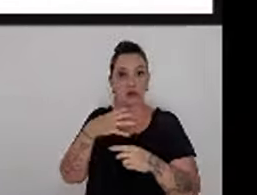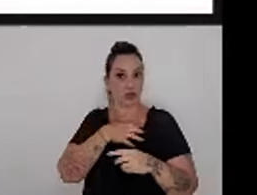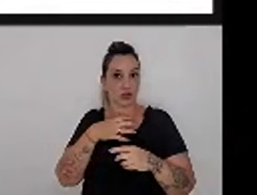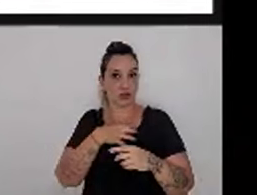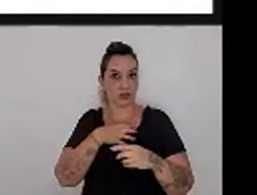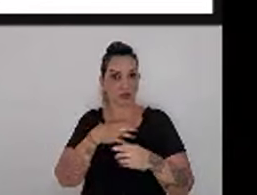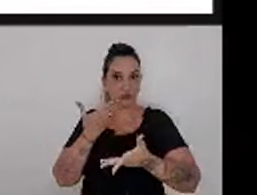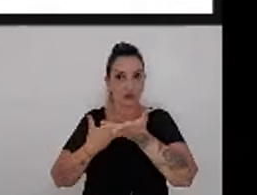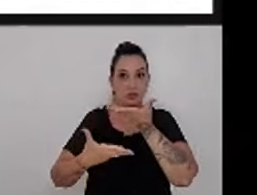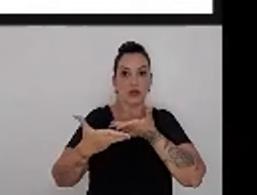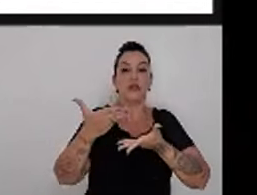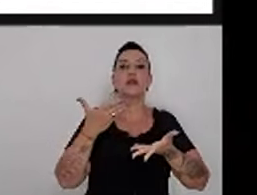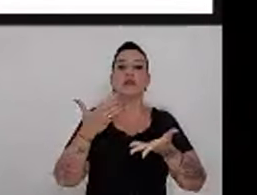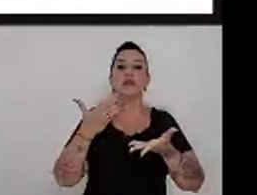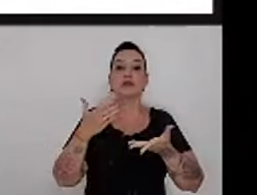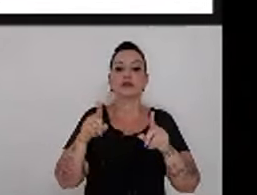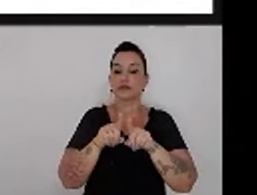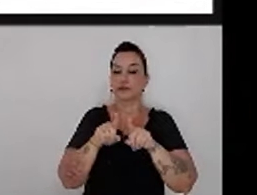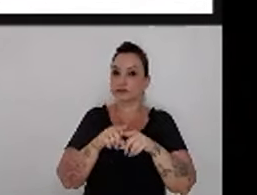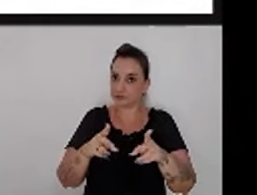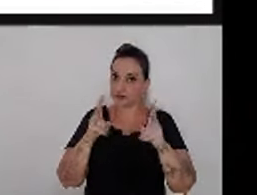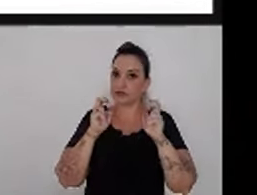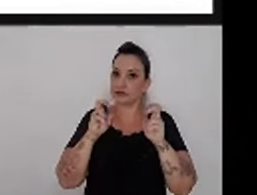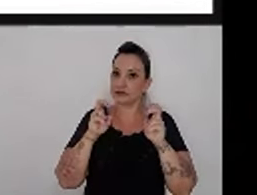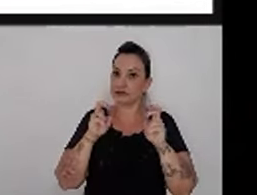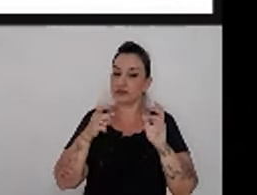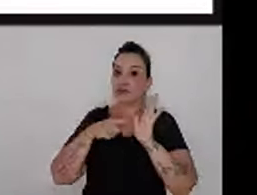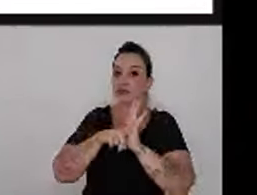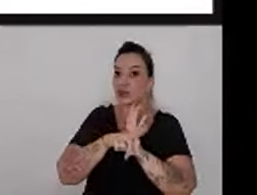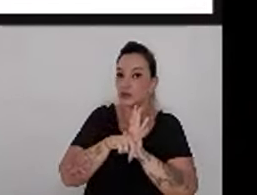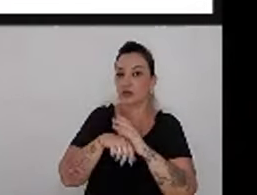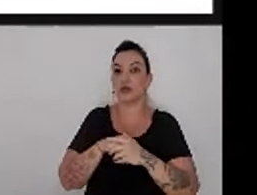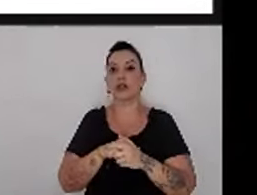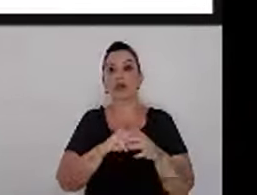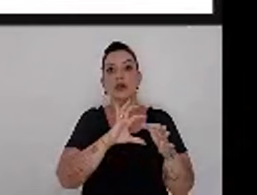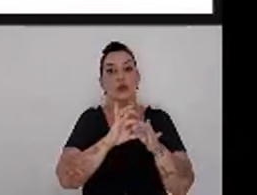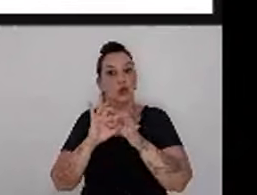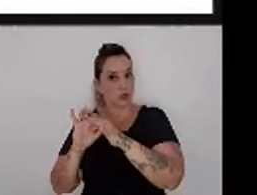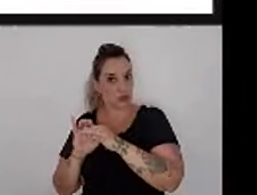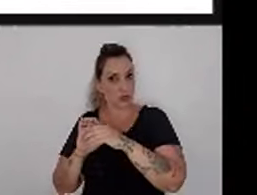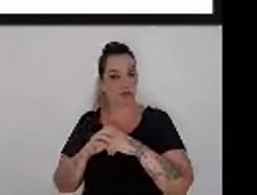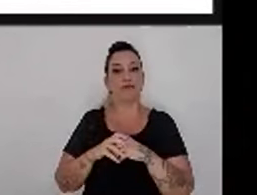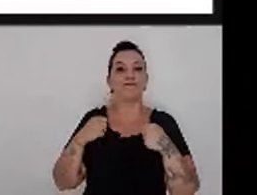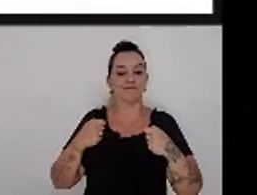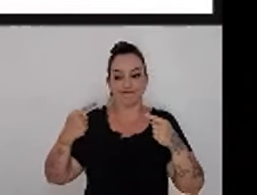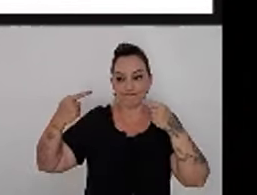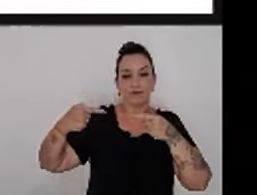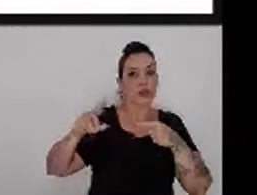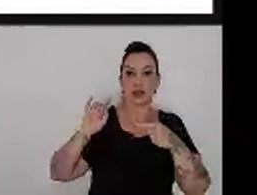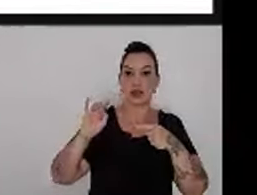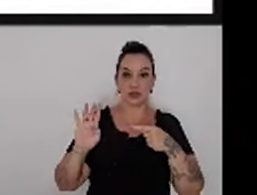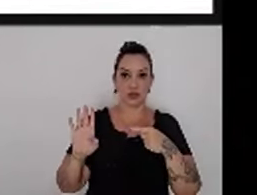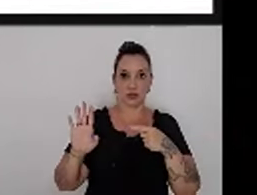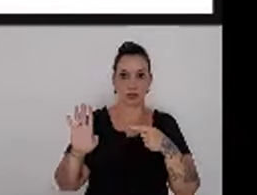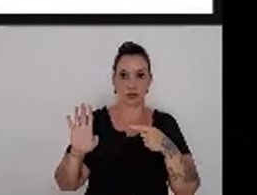as formas de interação, aí no caso remotas, que se intensificaram no contexto da pandemia, têm desafiado